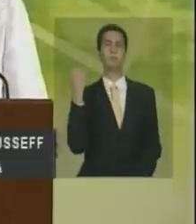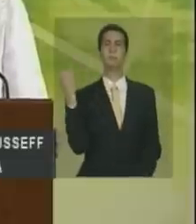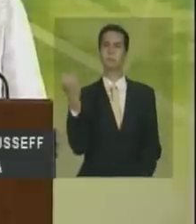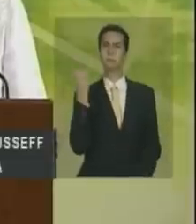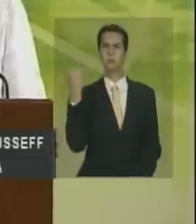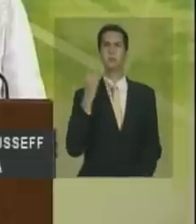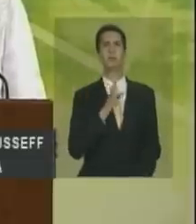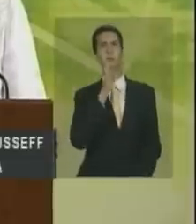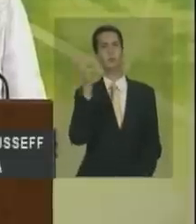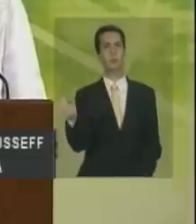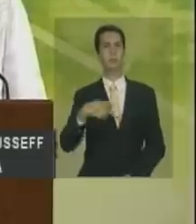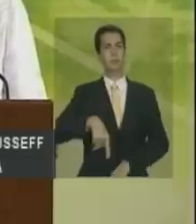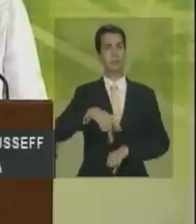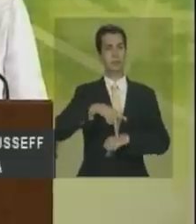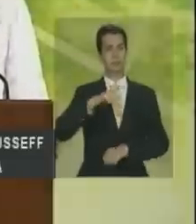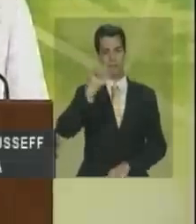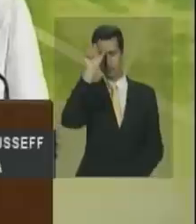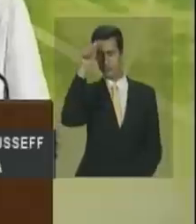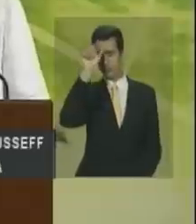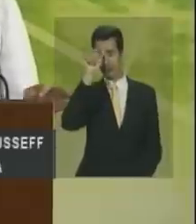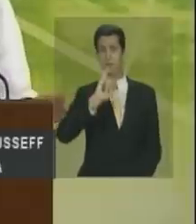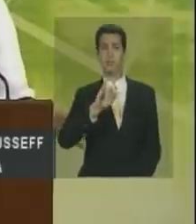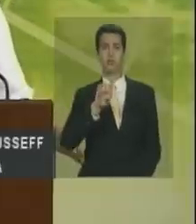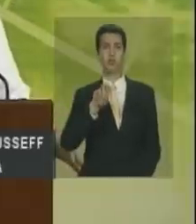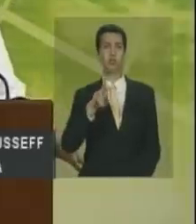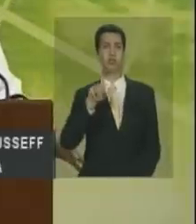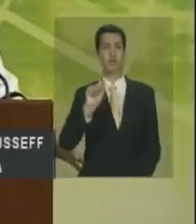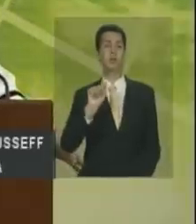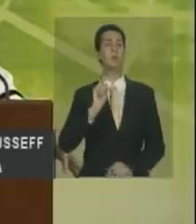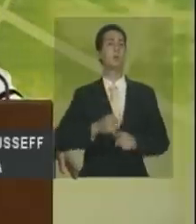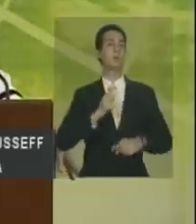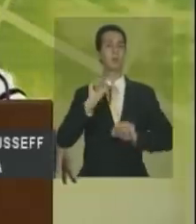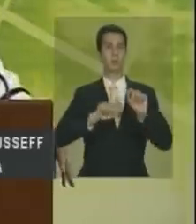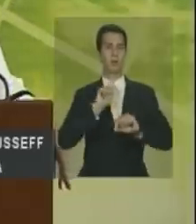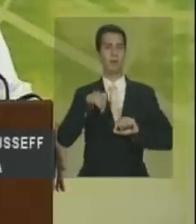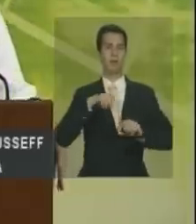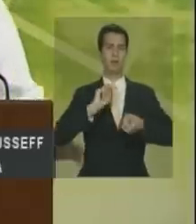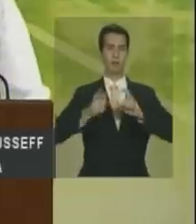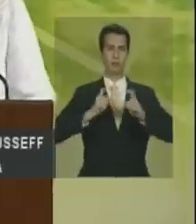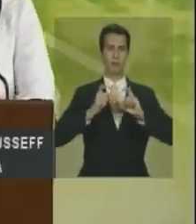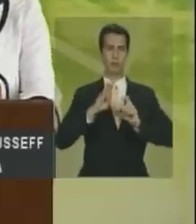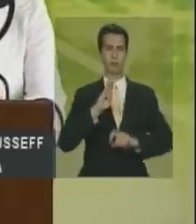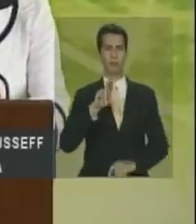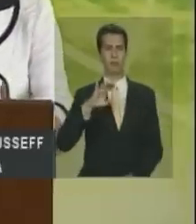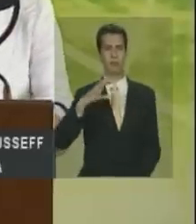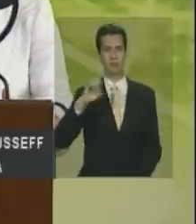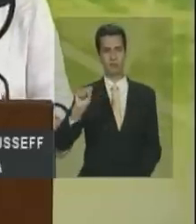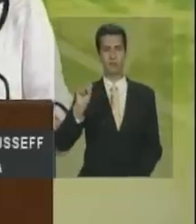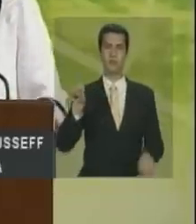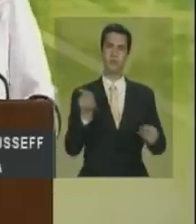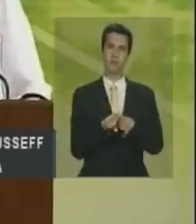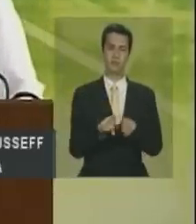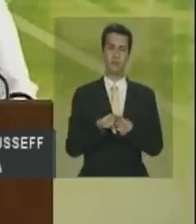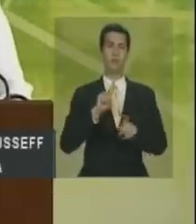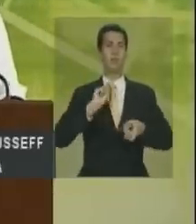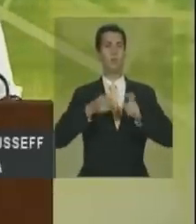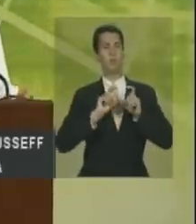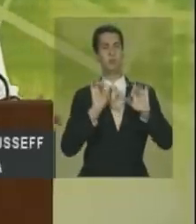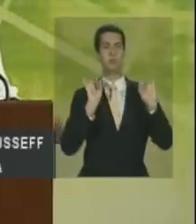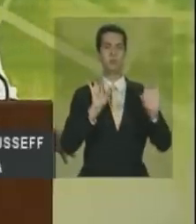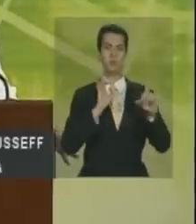Índia para participar da reunião dos BRICS e também da reunião bilateral com o governo da